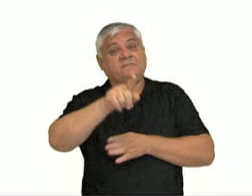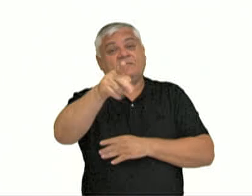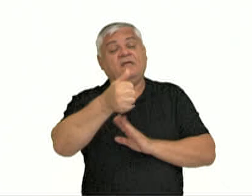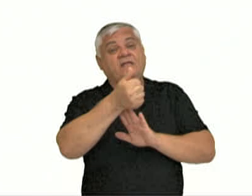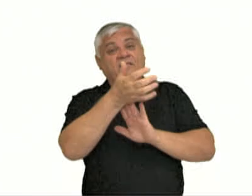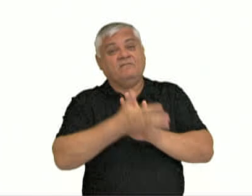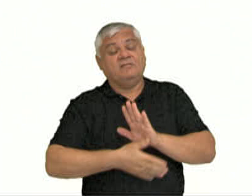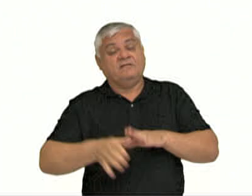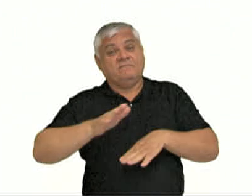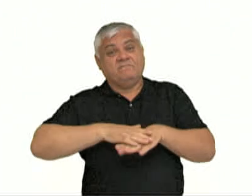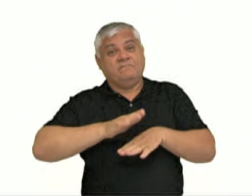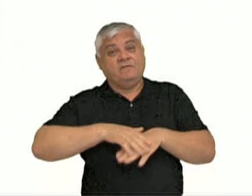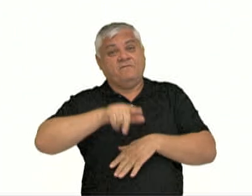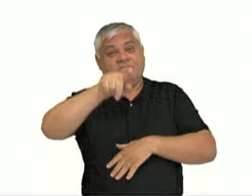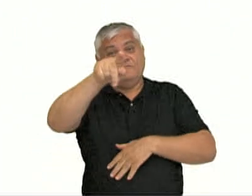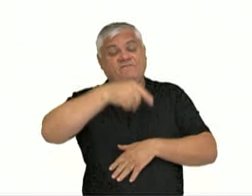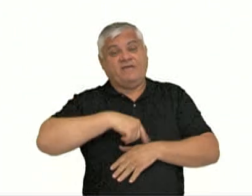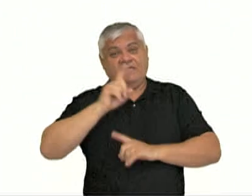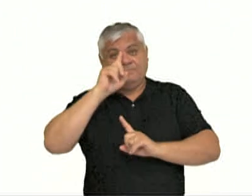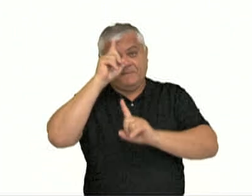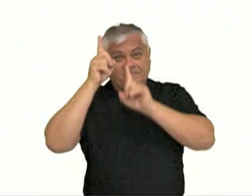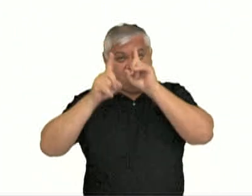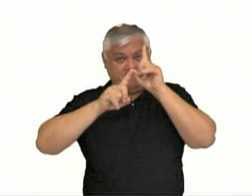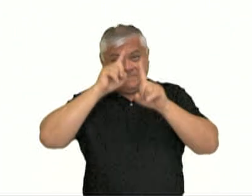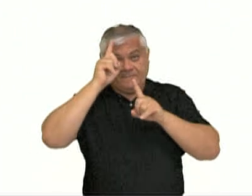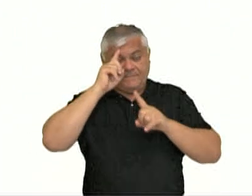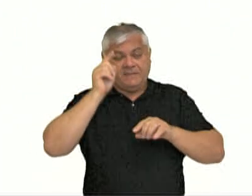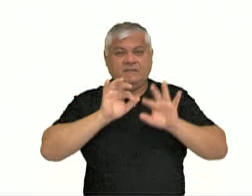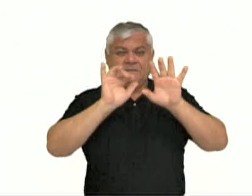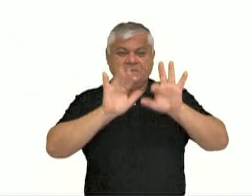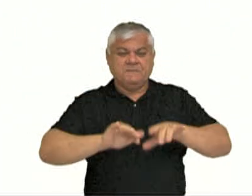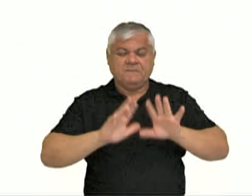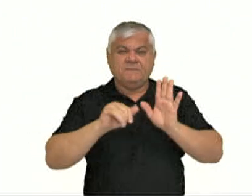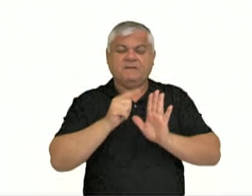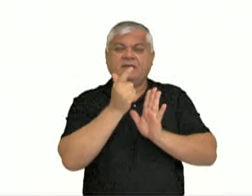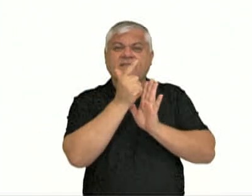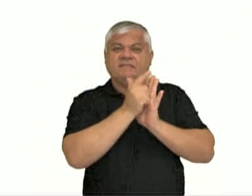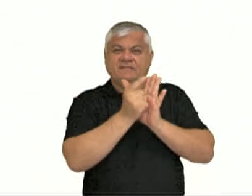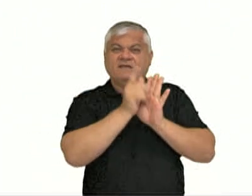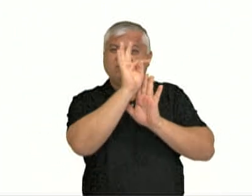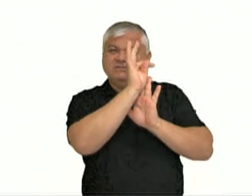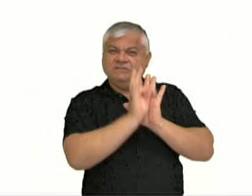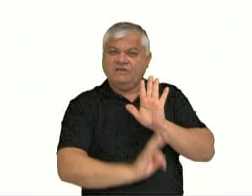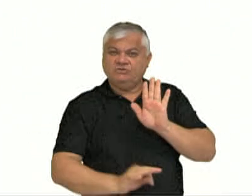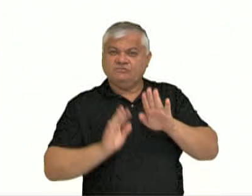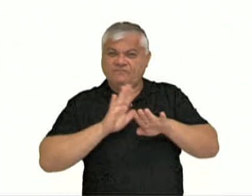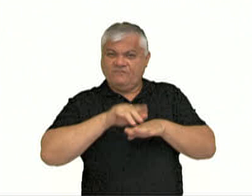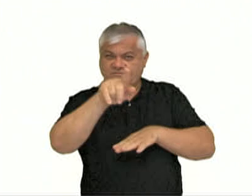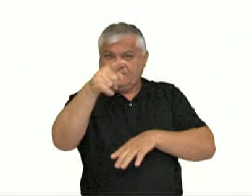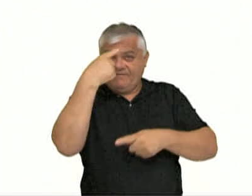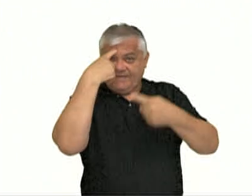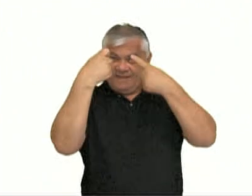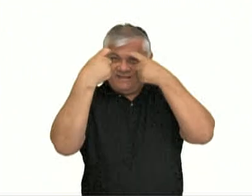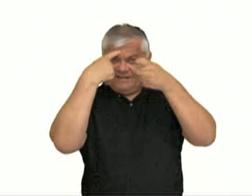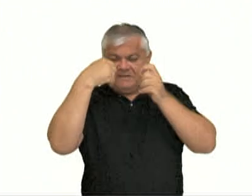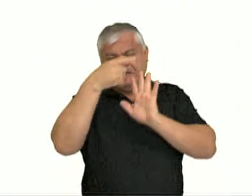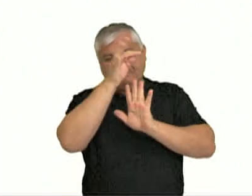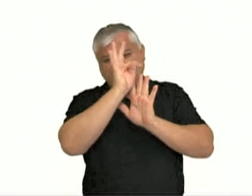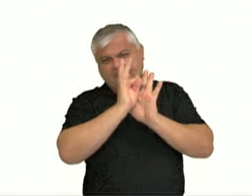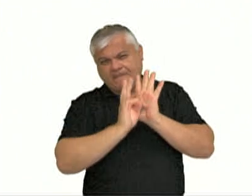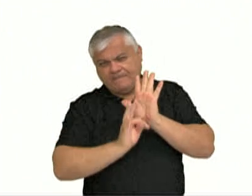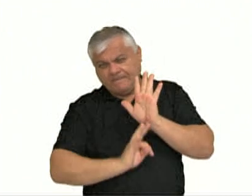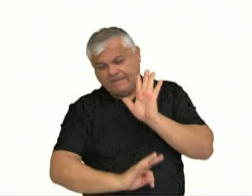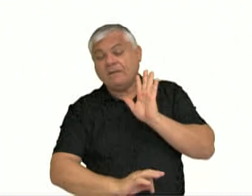é o editor de um grande jornal, quer publicar o teu texto. E